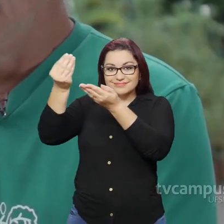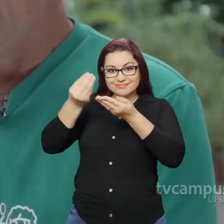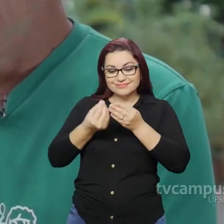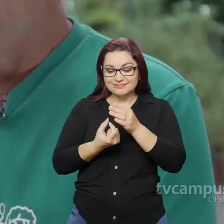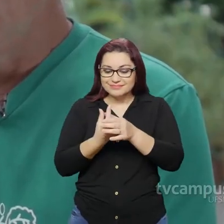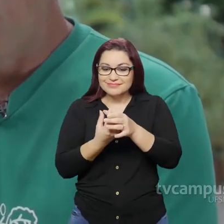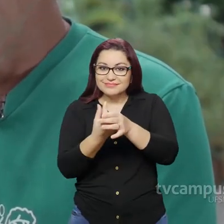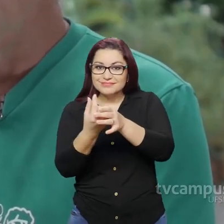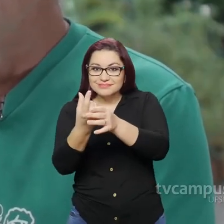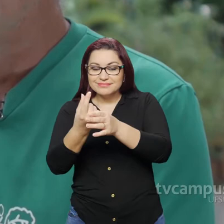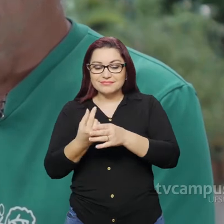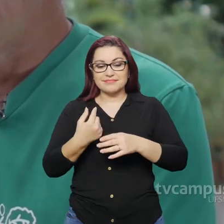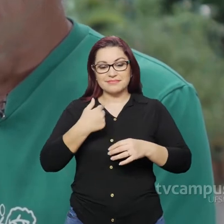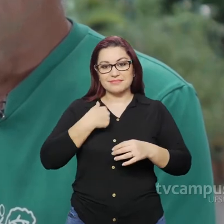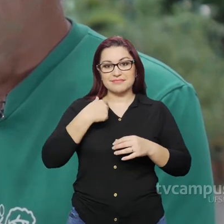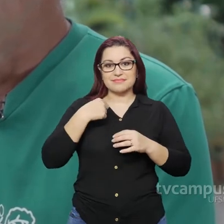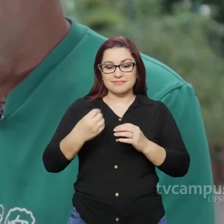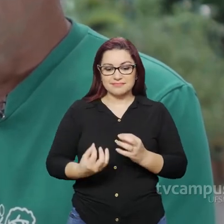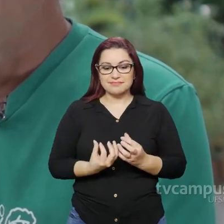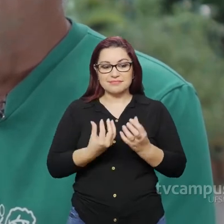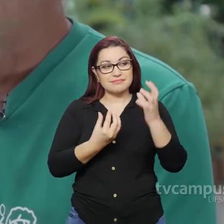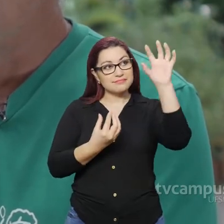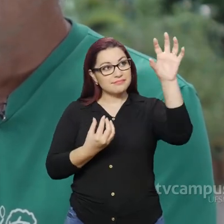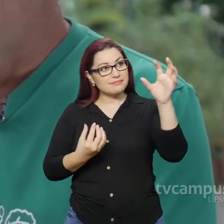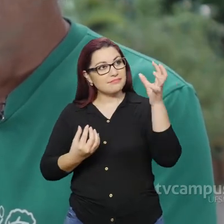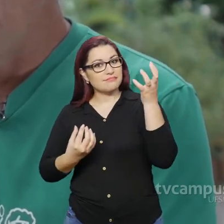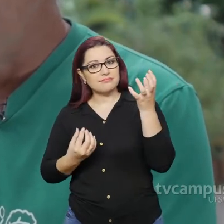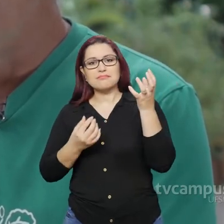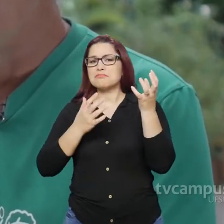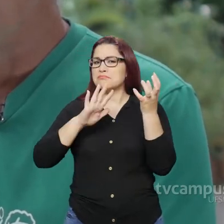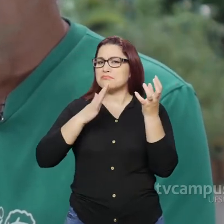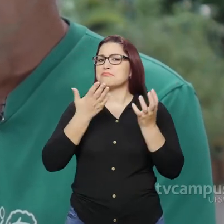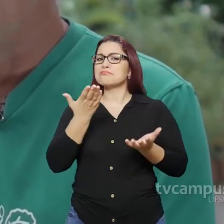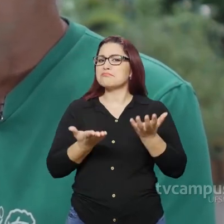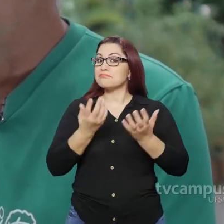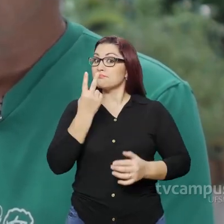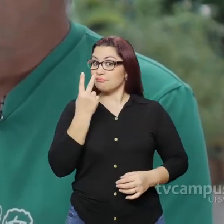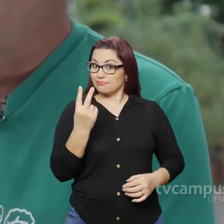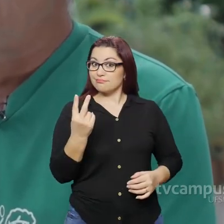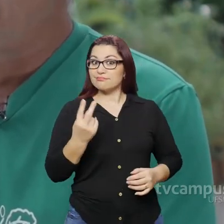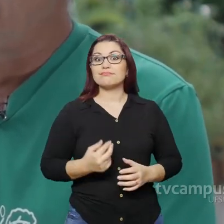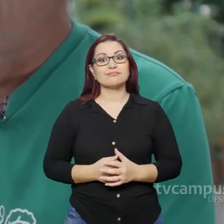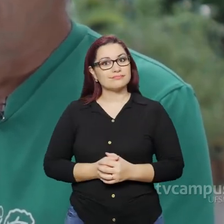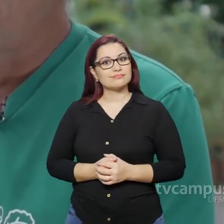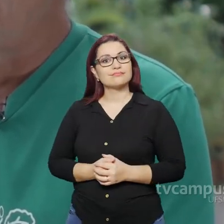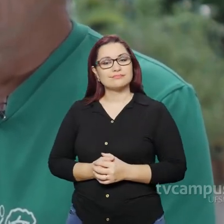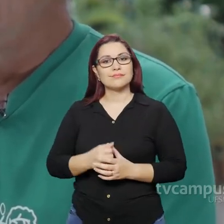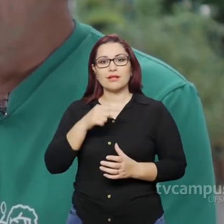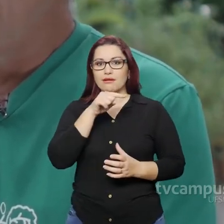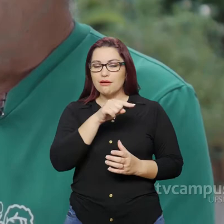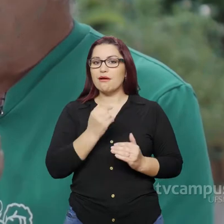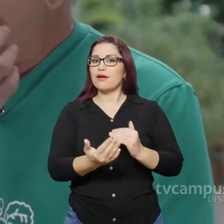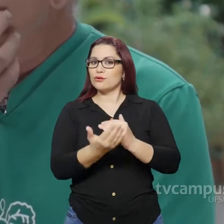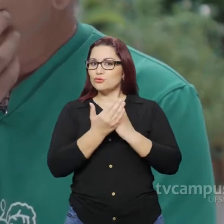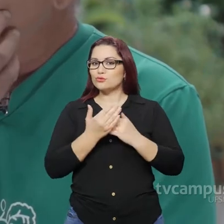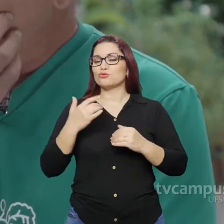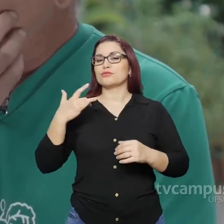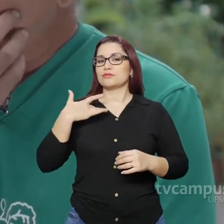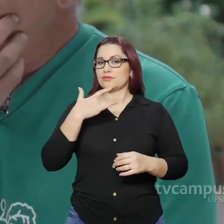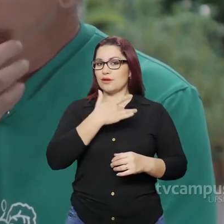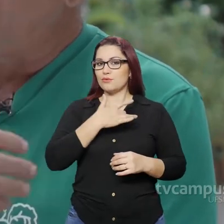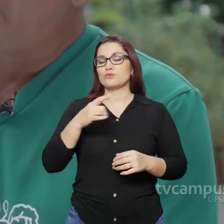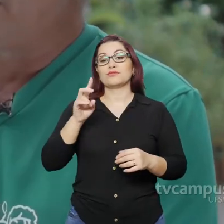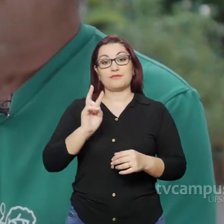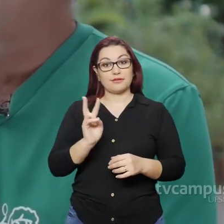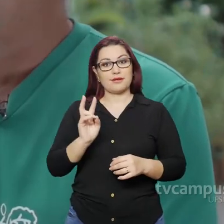né? Como eu falei antes, é nutracêutica. A pitaia é uma fruta nutracêutica porque ela traz, além da fruta,